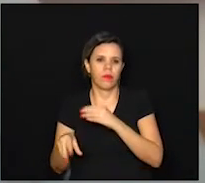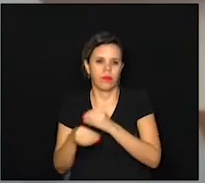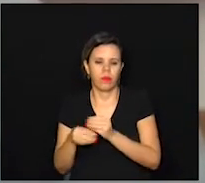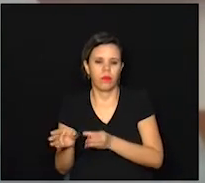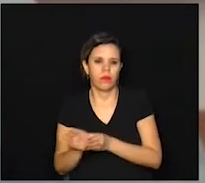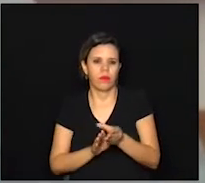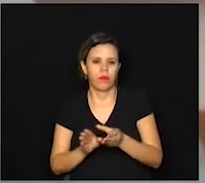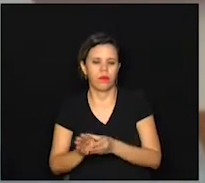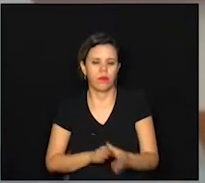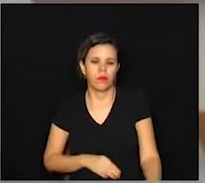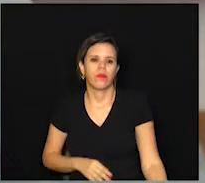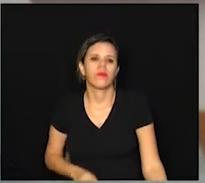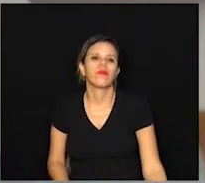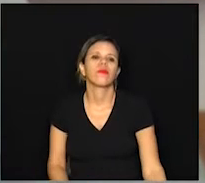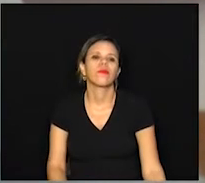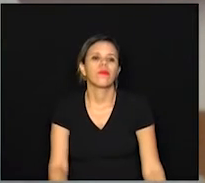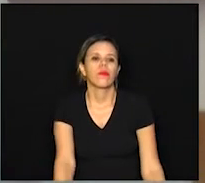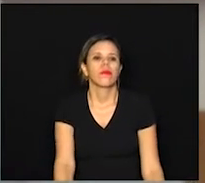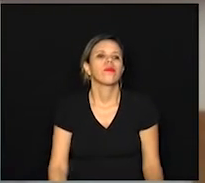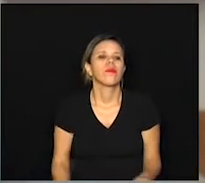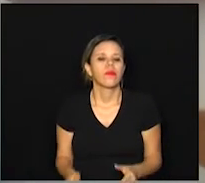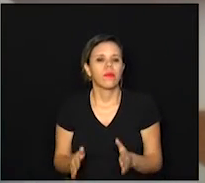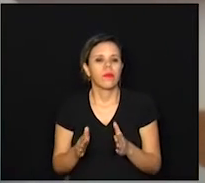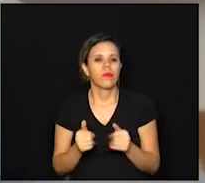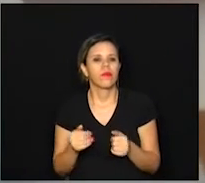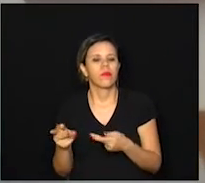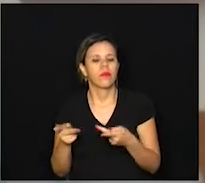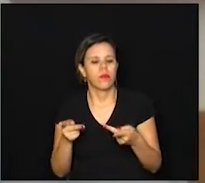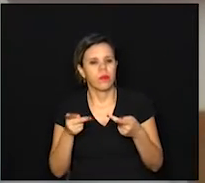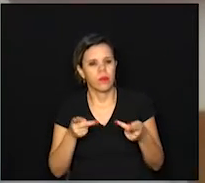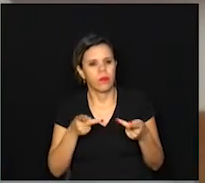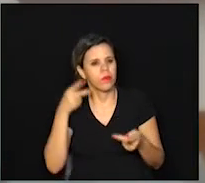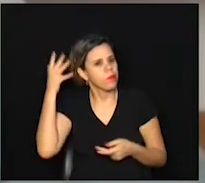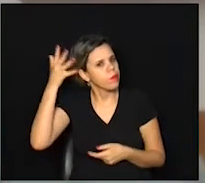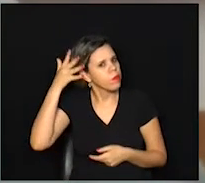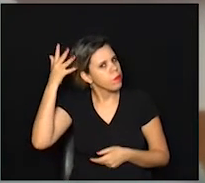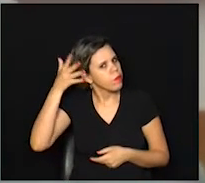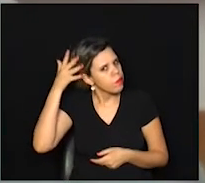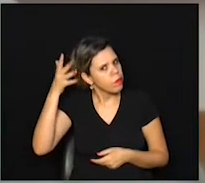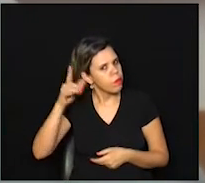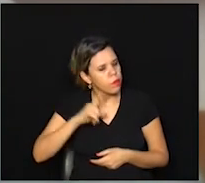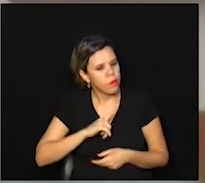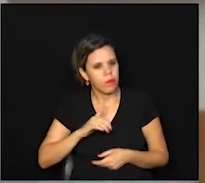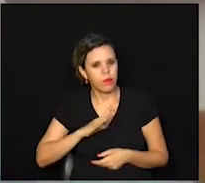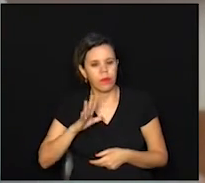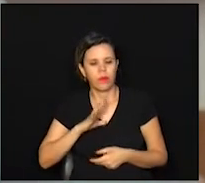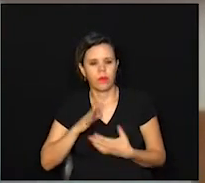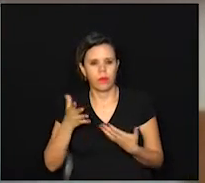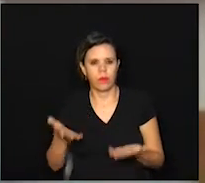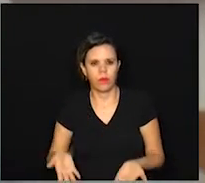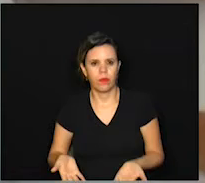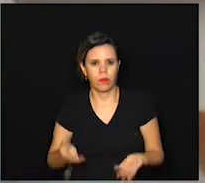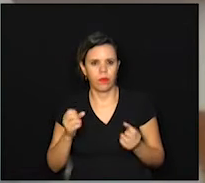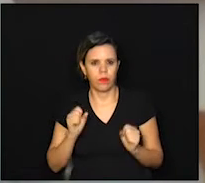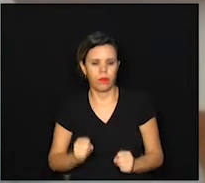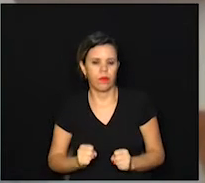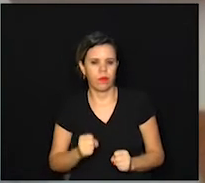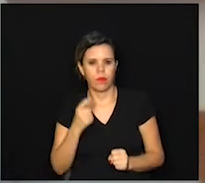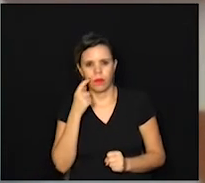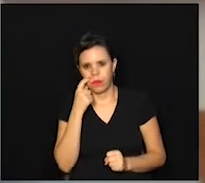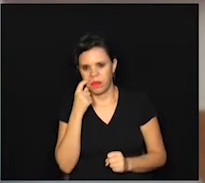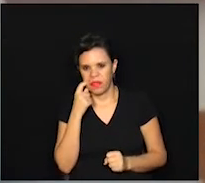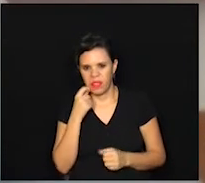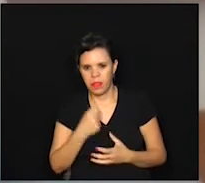da convocação da conferência. Porque a conferência, que já é um instrumento que nós temos na cidade, poderia ser aquela